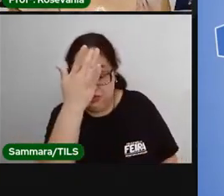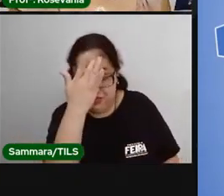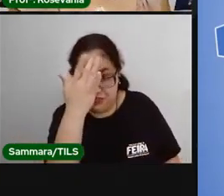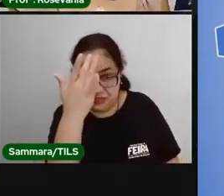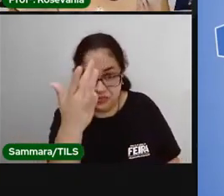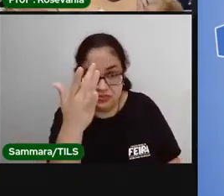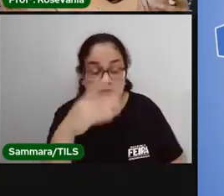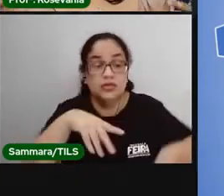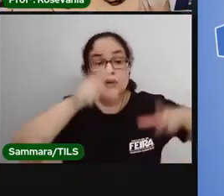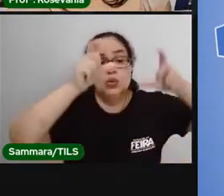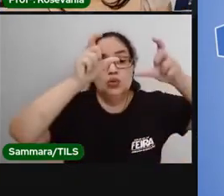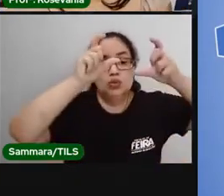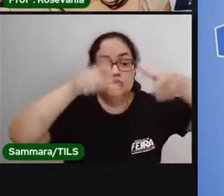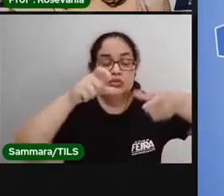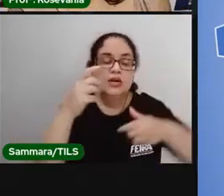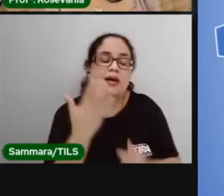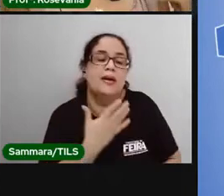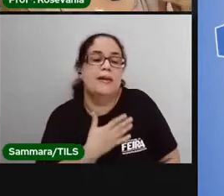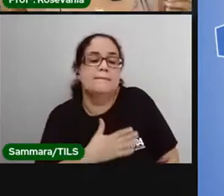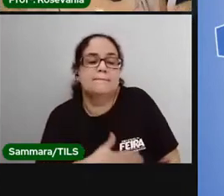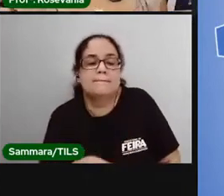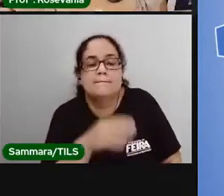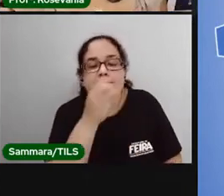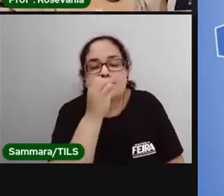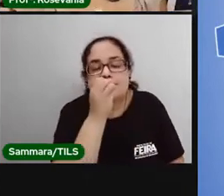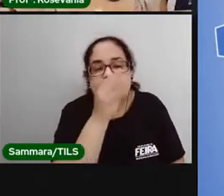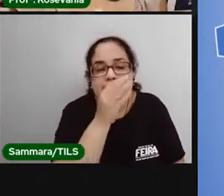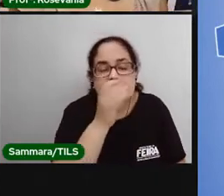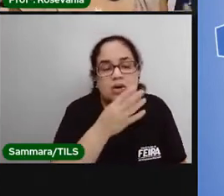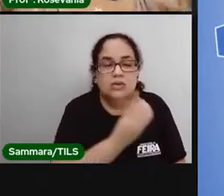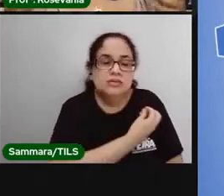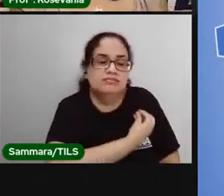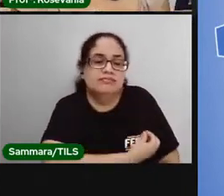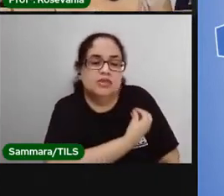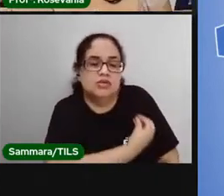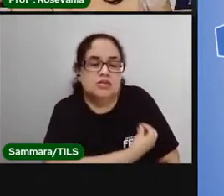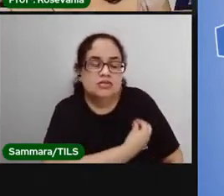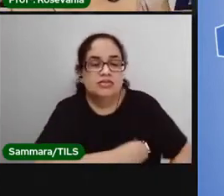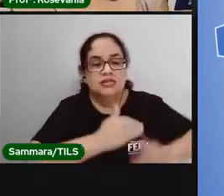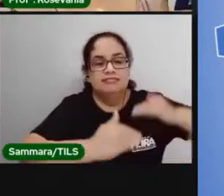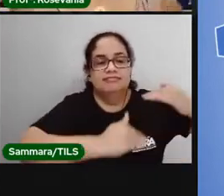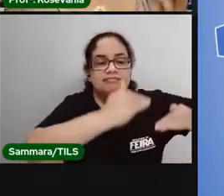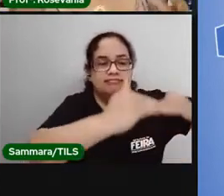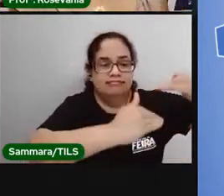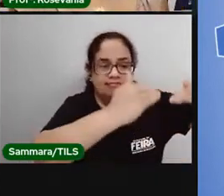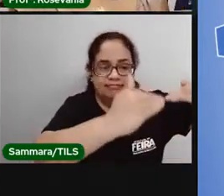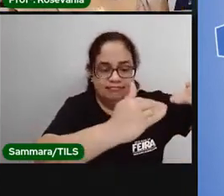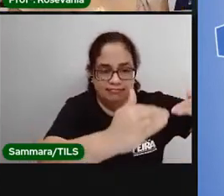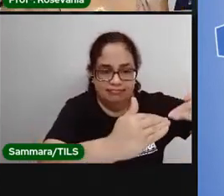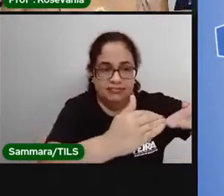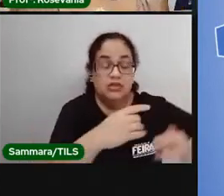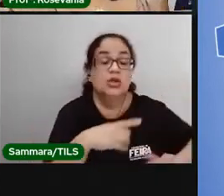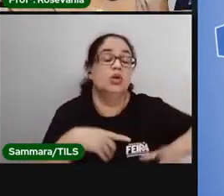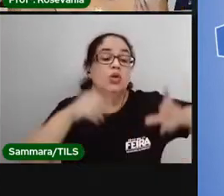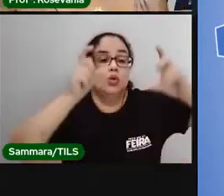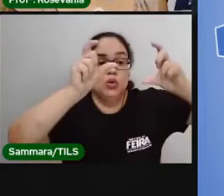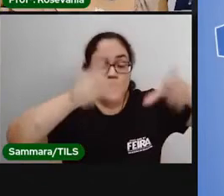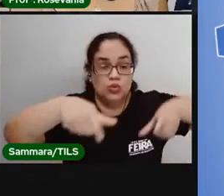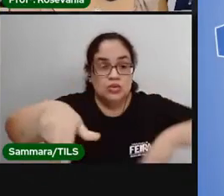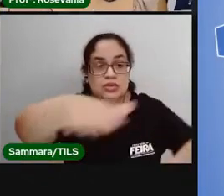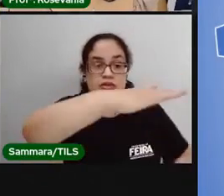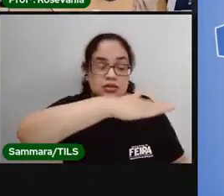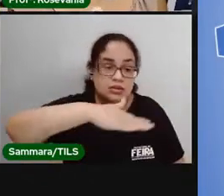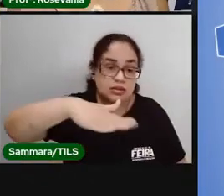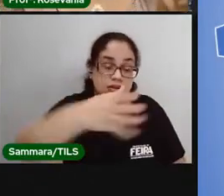é um espaço afetivo, é o nosso espaço do cotidiano, é aquele espaço de autoafirmação. Então, lugar, espaço